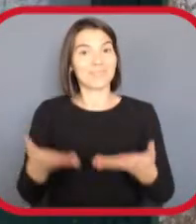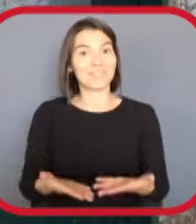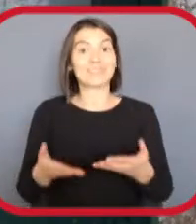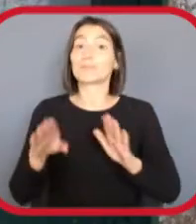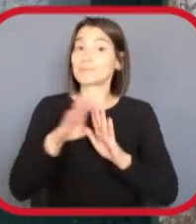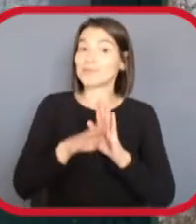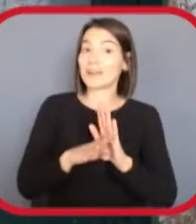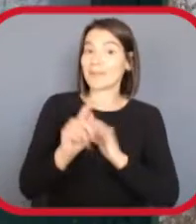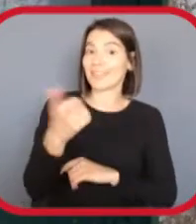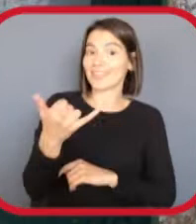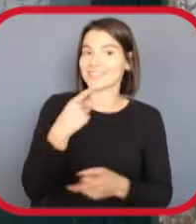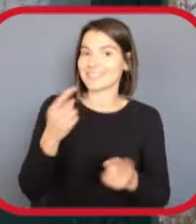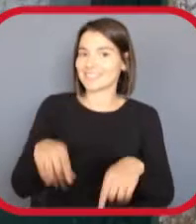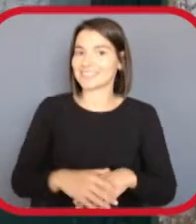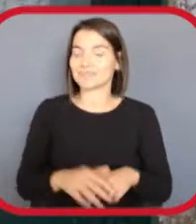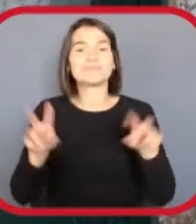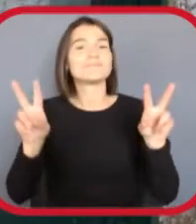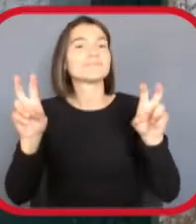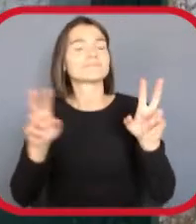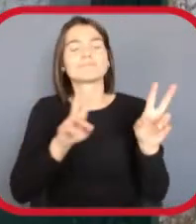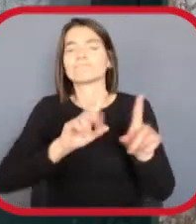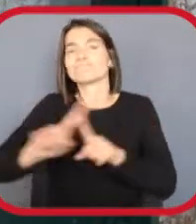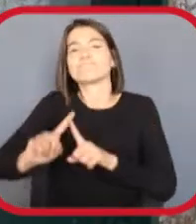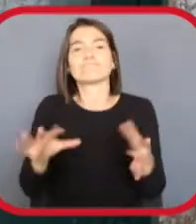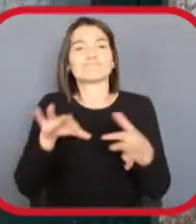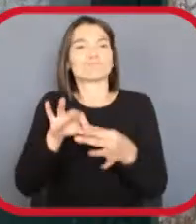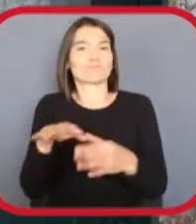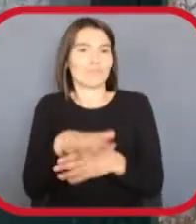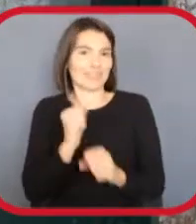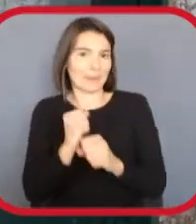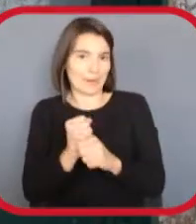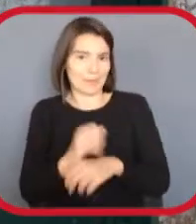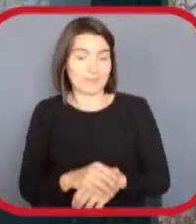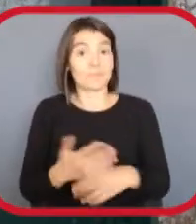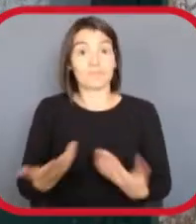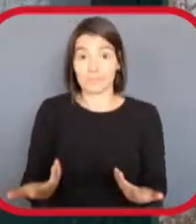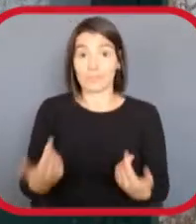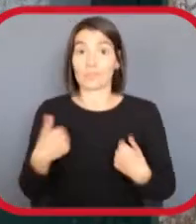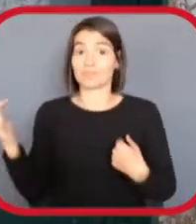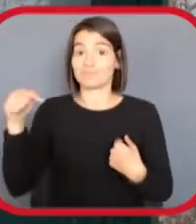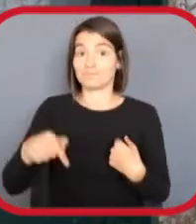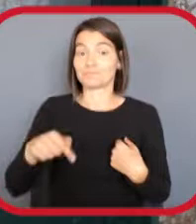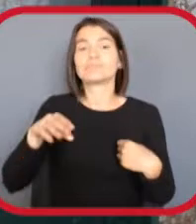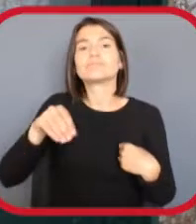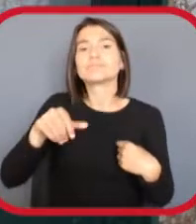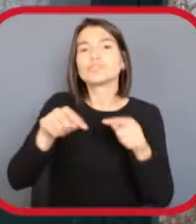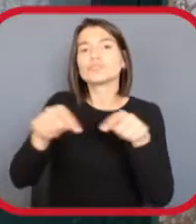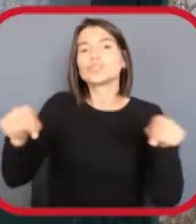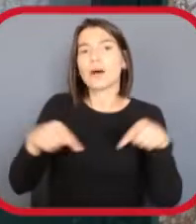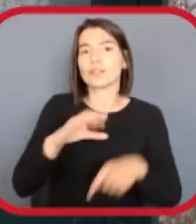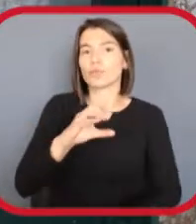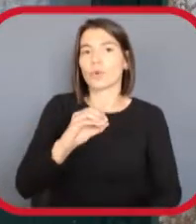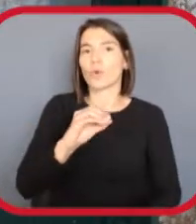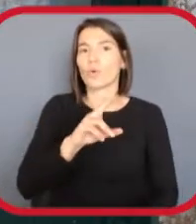Olá, bem-vindos a mais um episódio do E2. Hoje vamos falar sobre vários assuntos relacionados com o mundo do trabalho e para isso viemos até à Corrente,